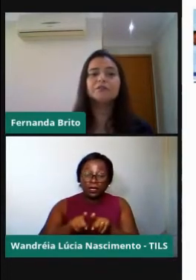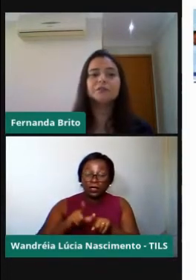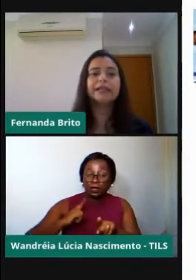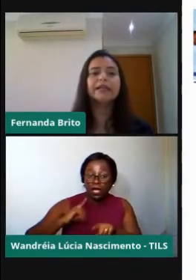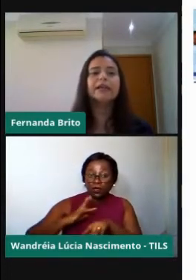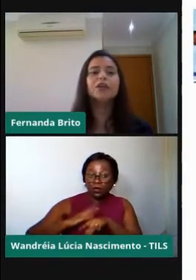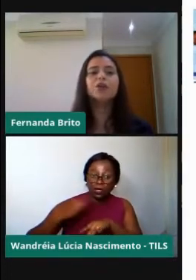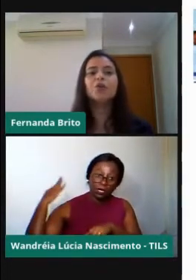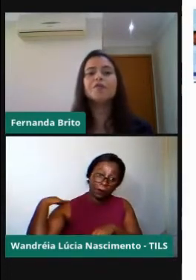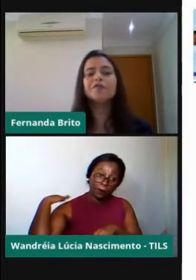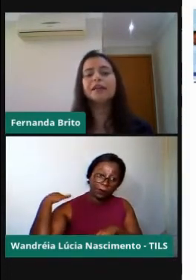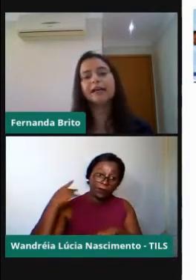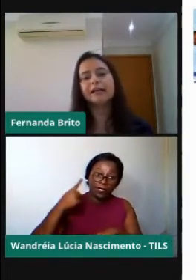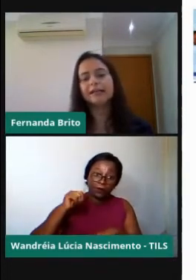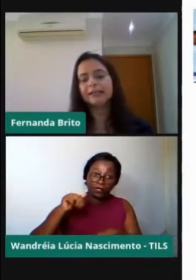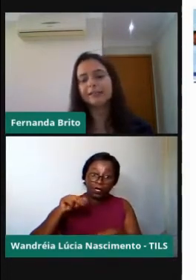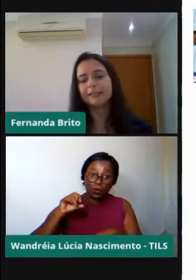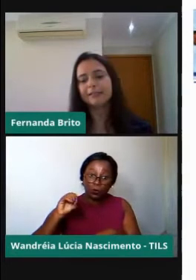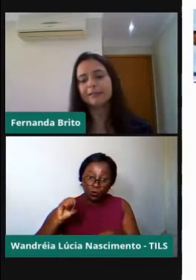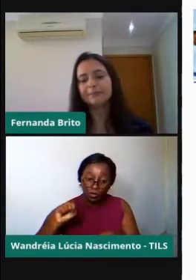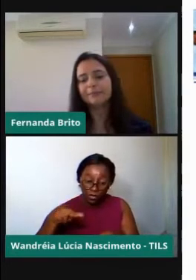eles viram, né, que houve